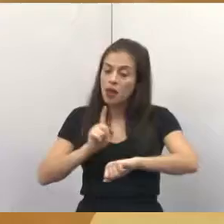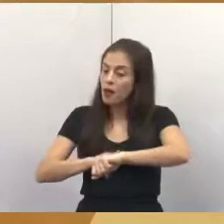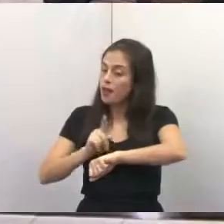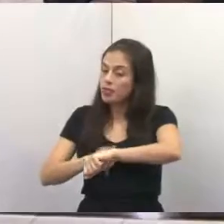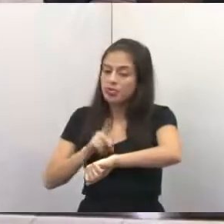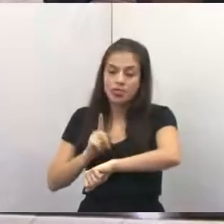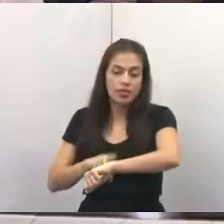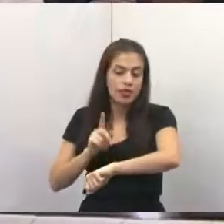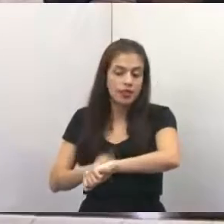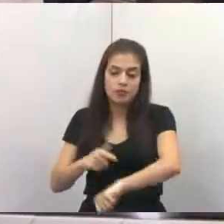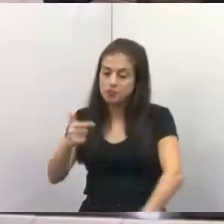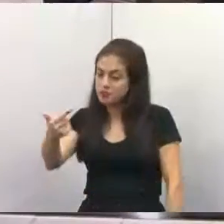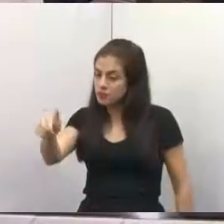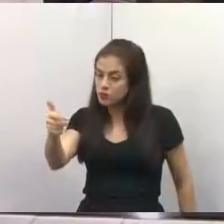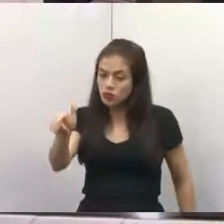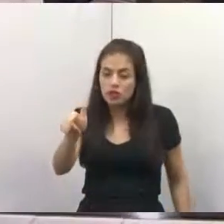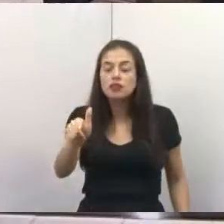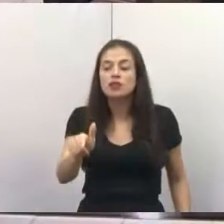O